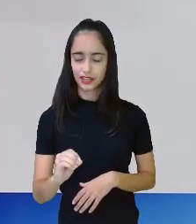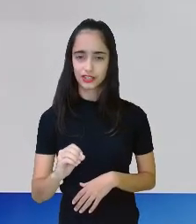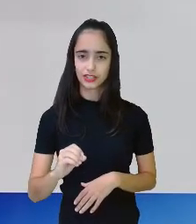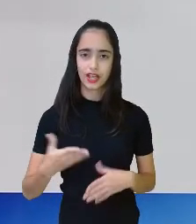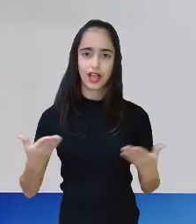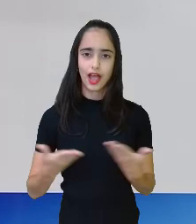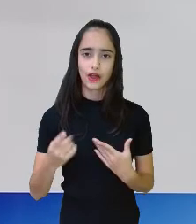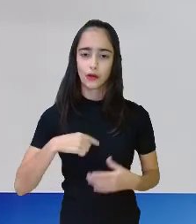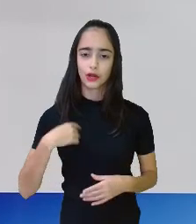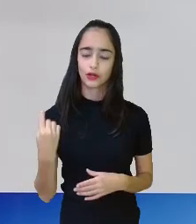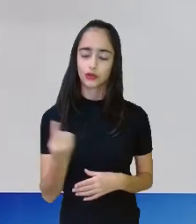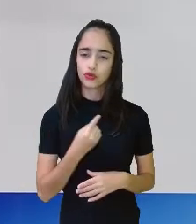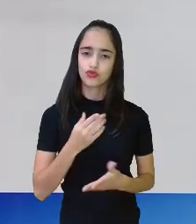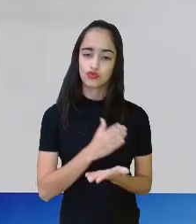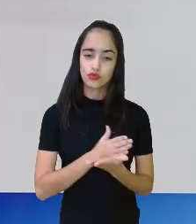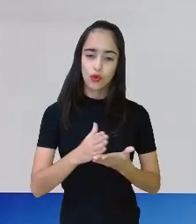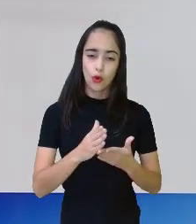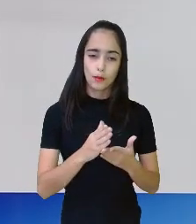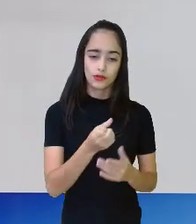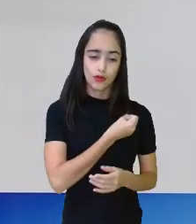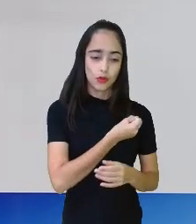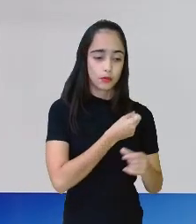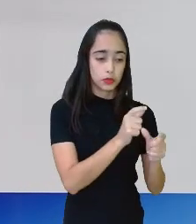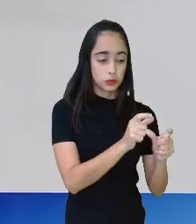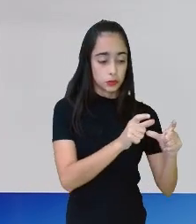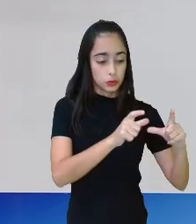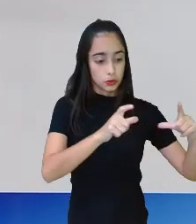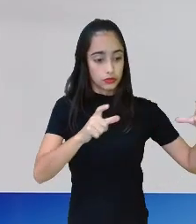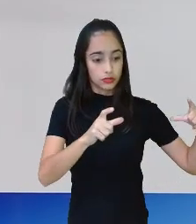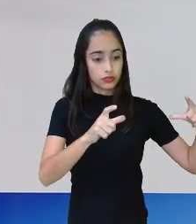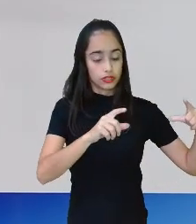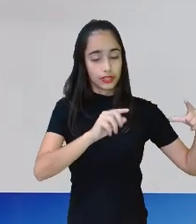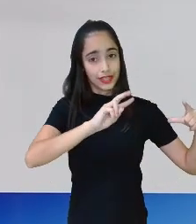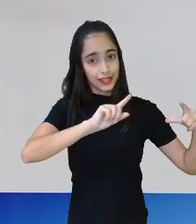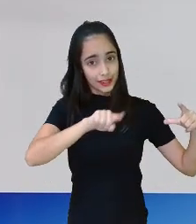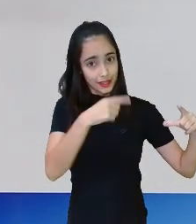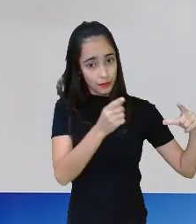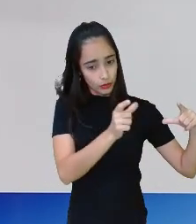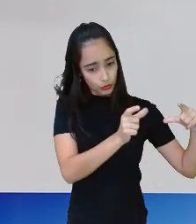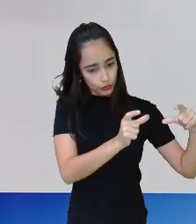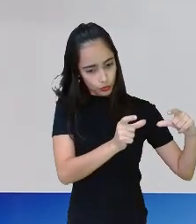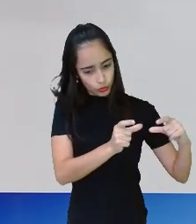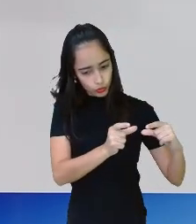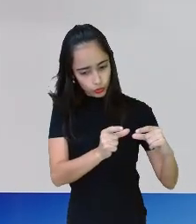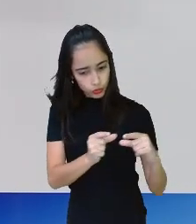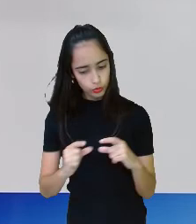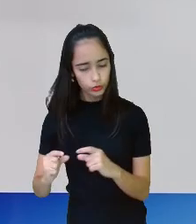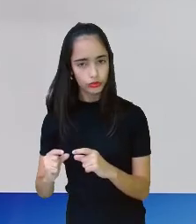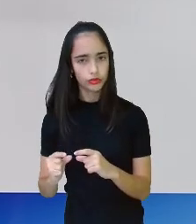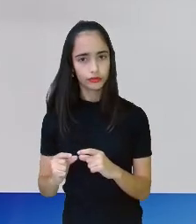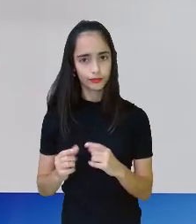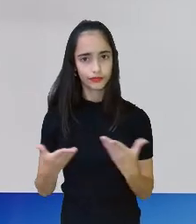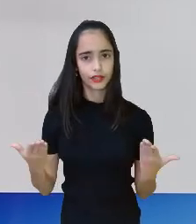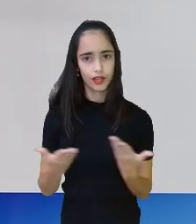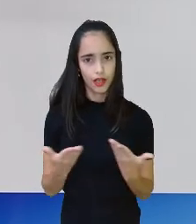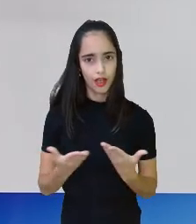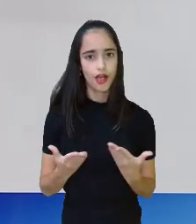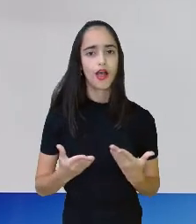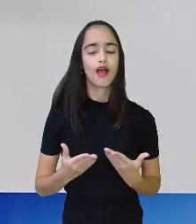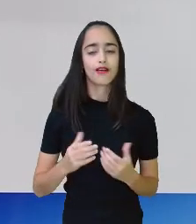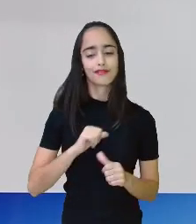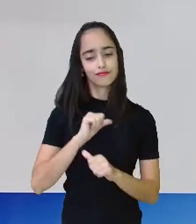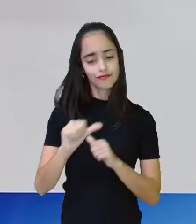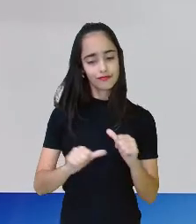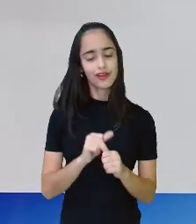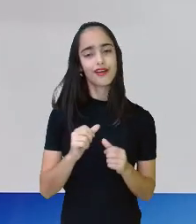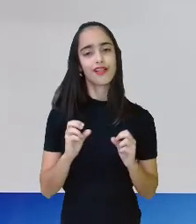né, professora? Geralmente a gente estava começando do menor para o maior. E dessa vez começamos do maior para